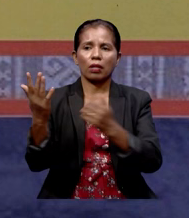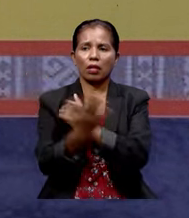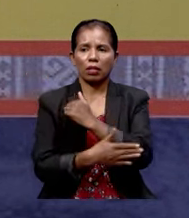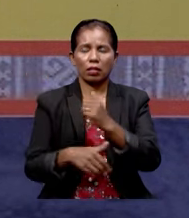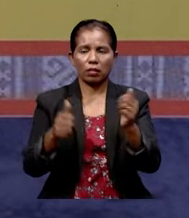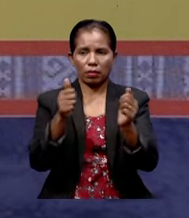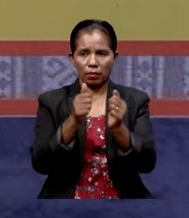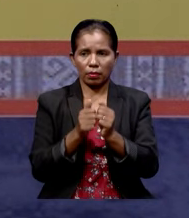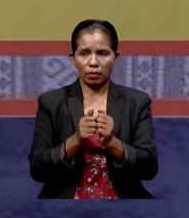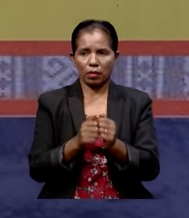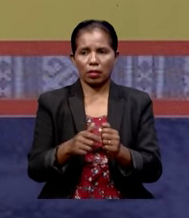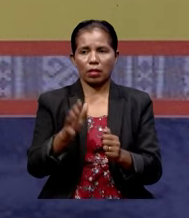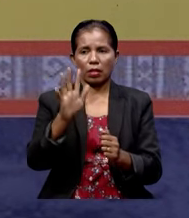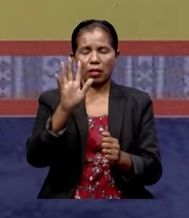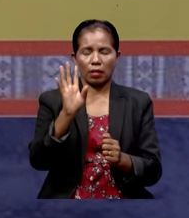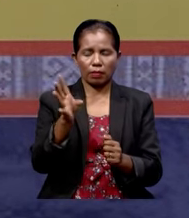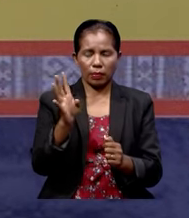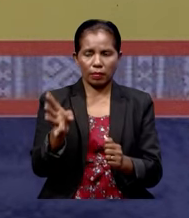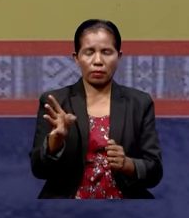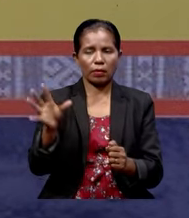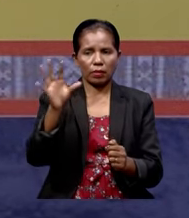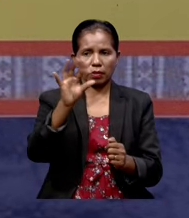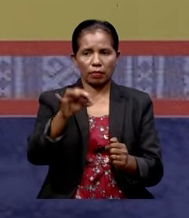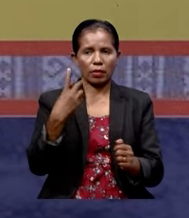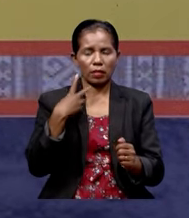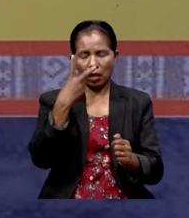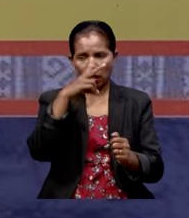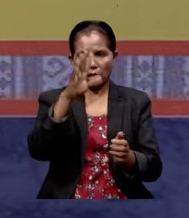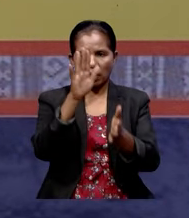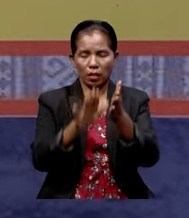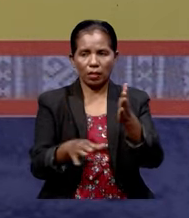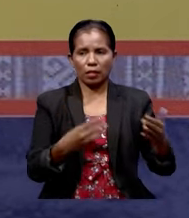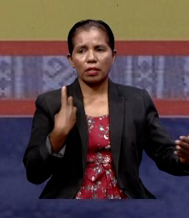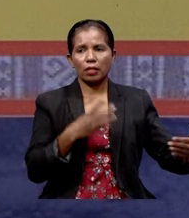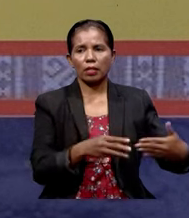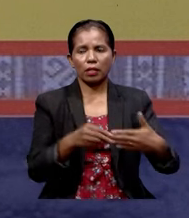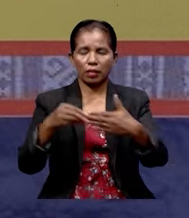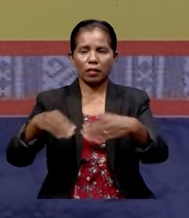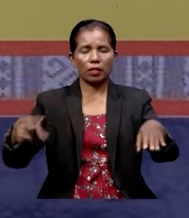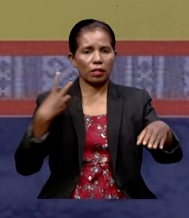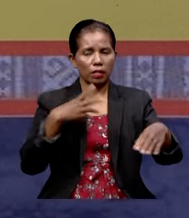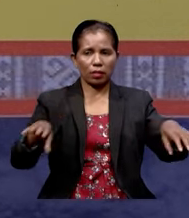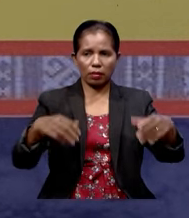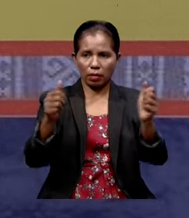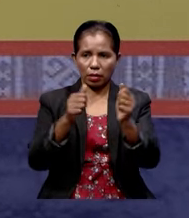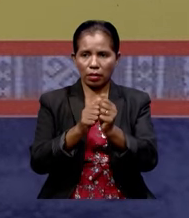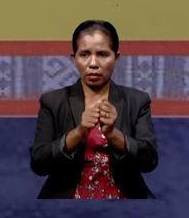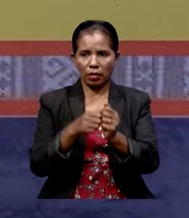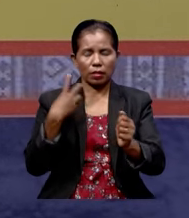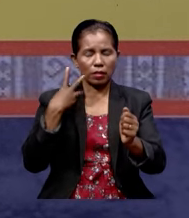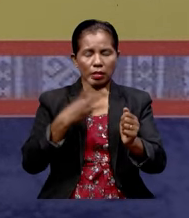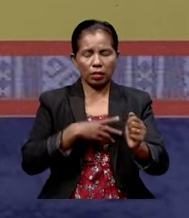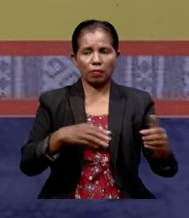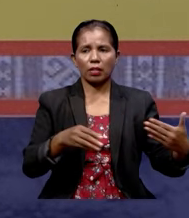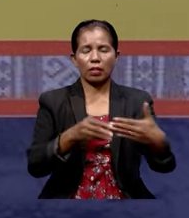correntes, nove menara, ita halo de usama, ita lidera, ita coordena, ita sai porta-voz,